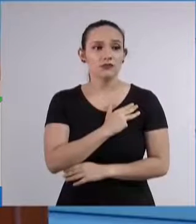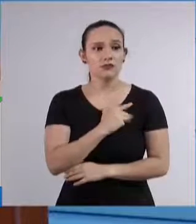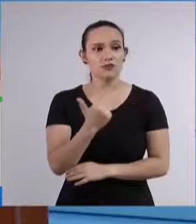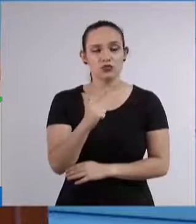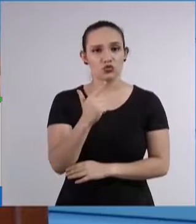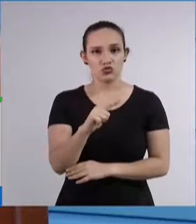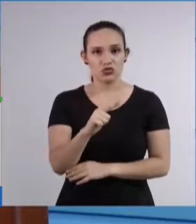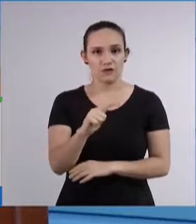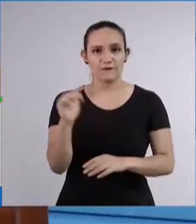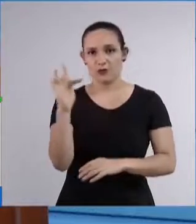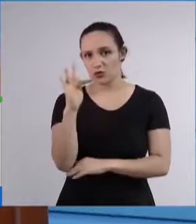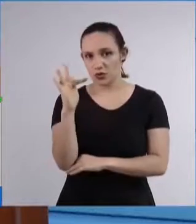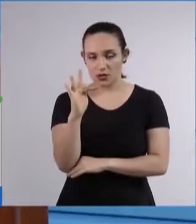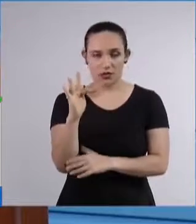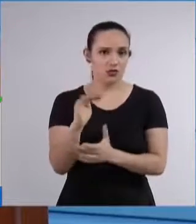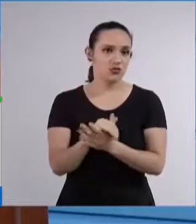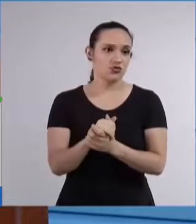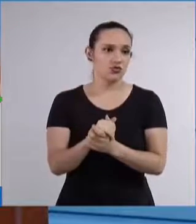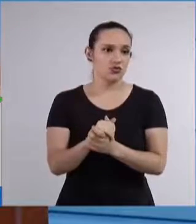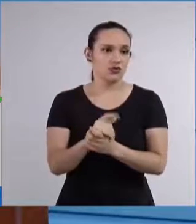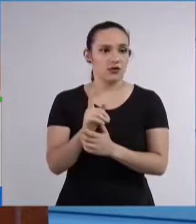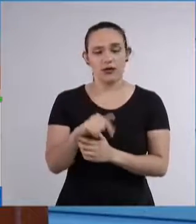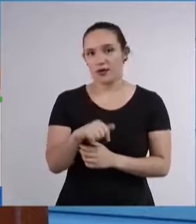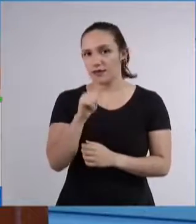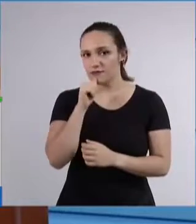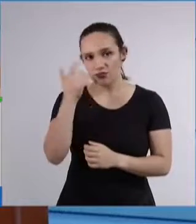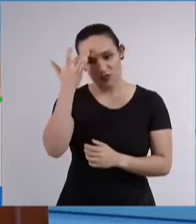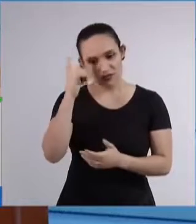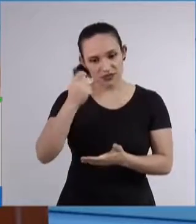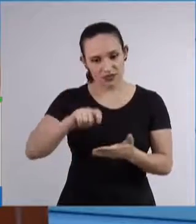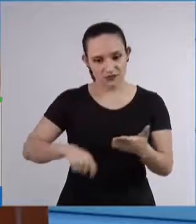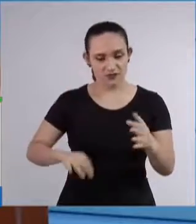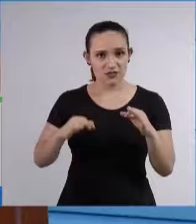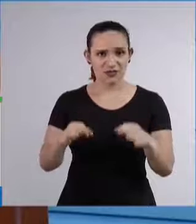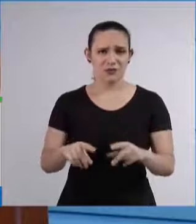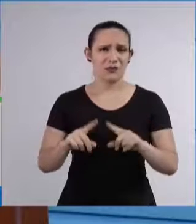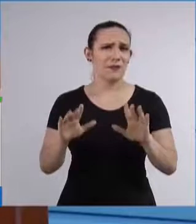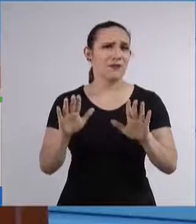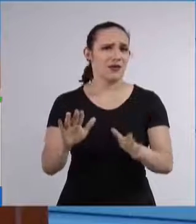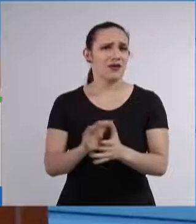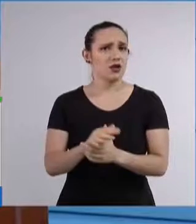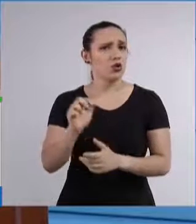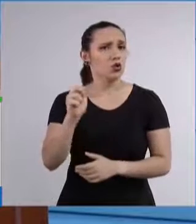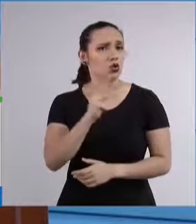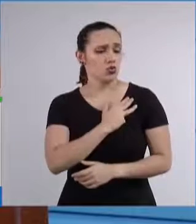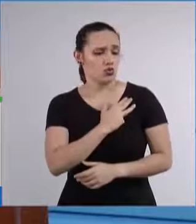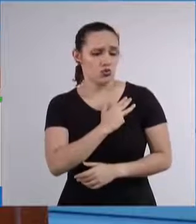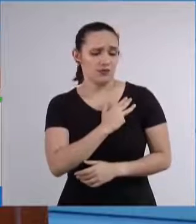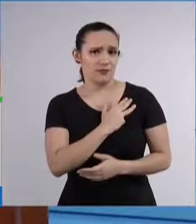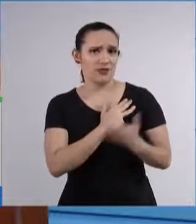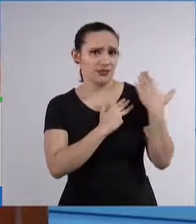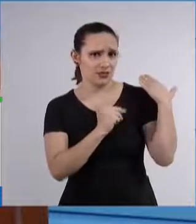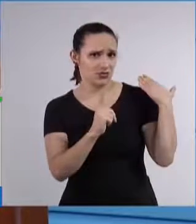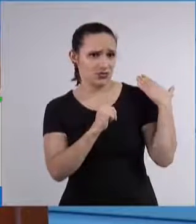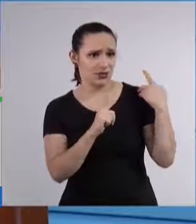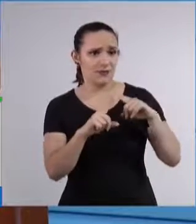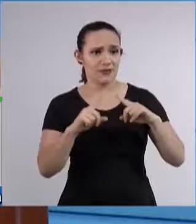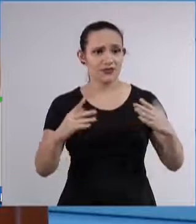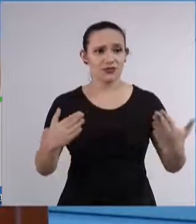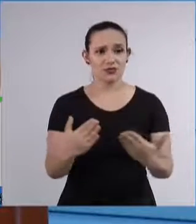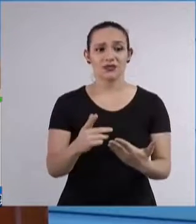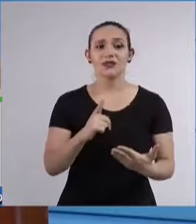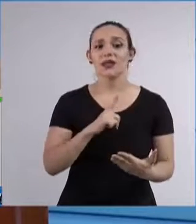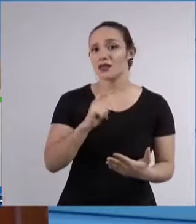curso superior, era semi-analfabeto, enfim, mas o Lula tinha e tem na